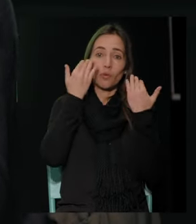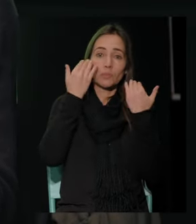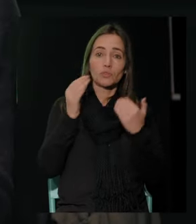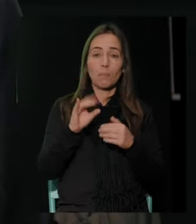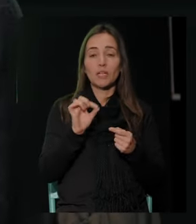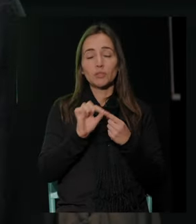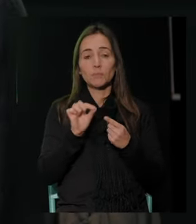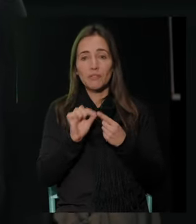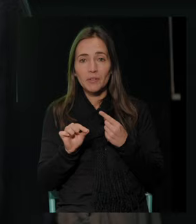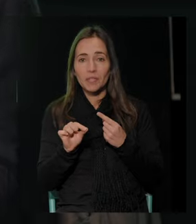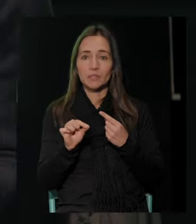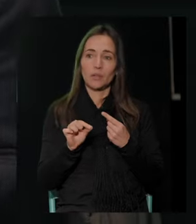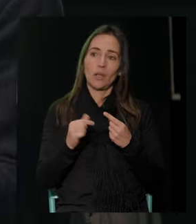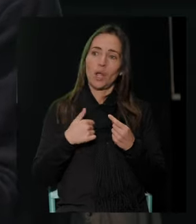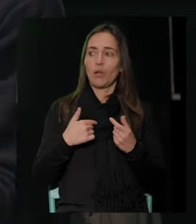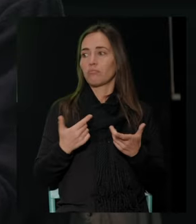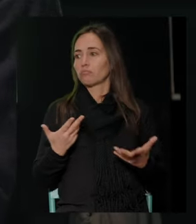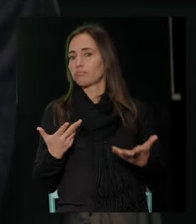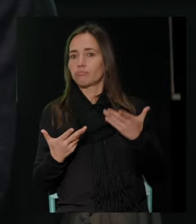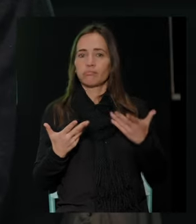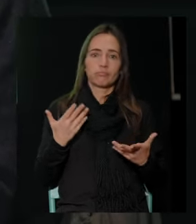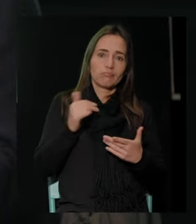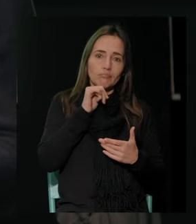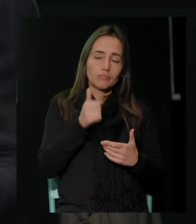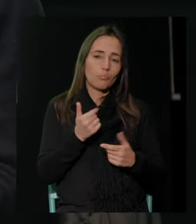mais específicas, eu fico um bocado perdido porque